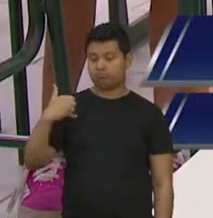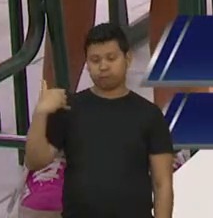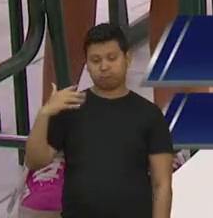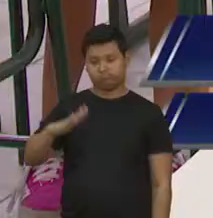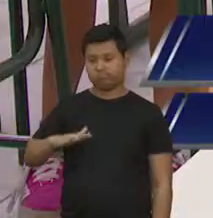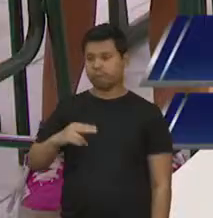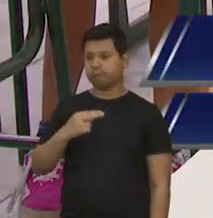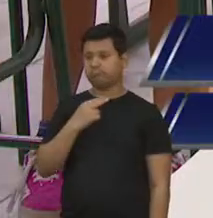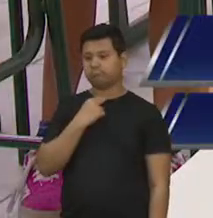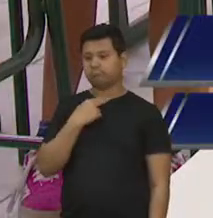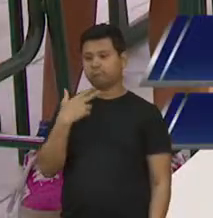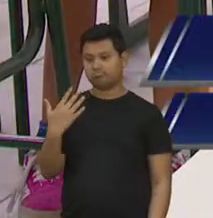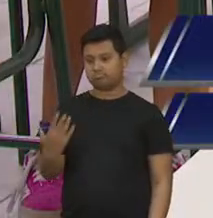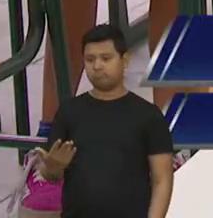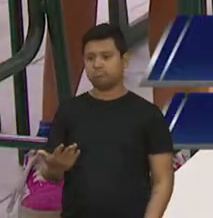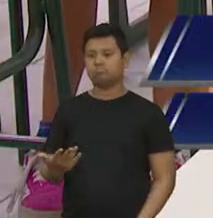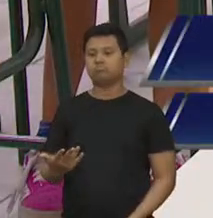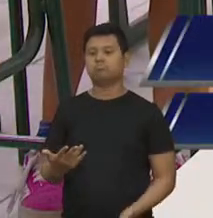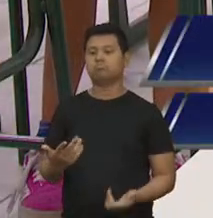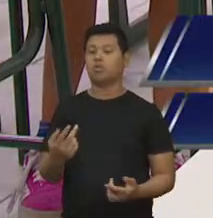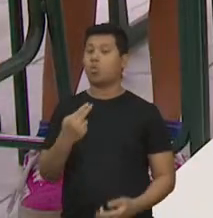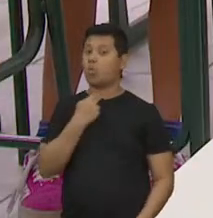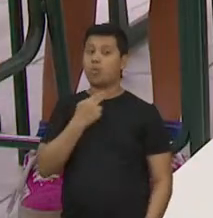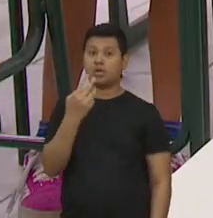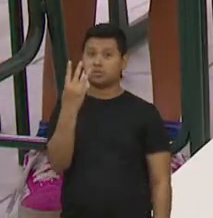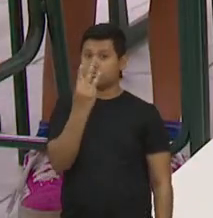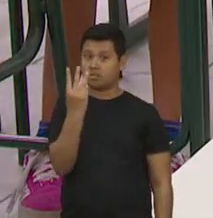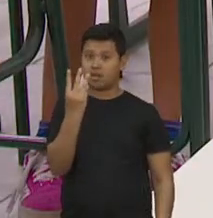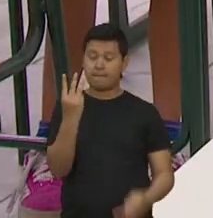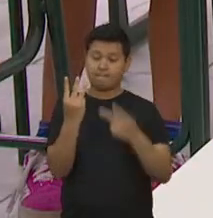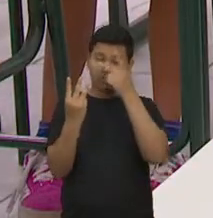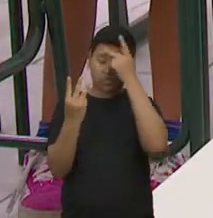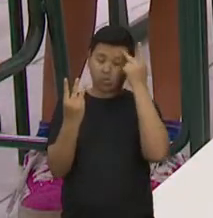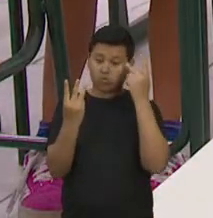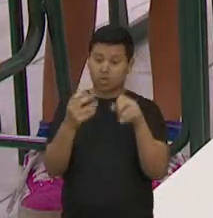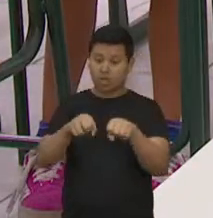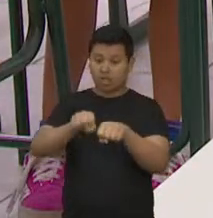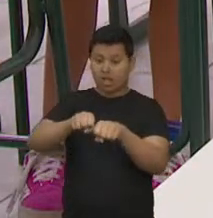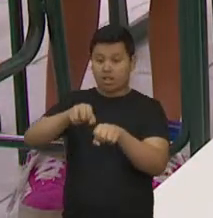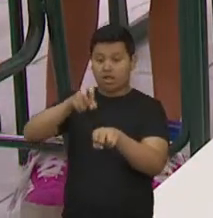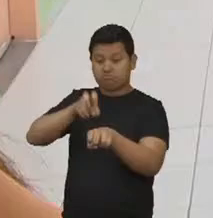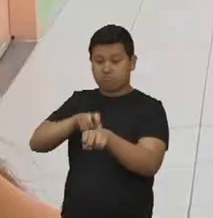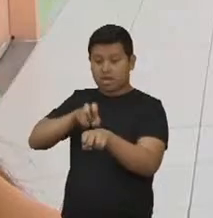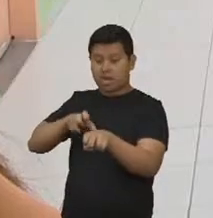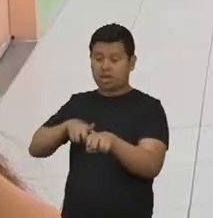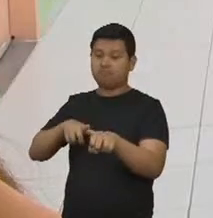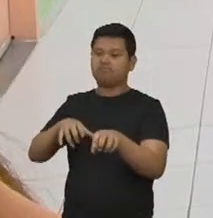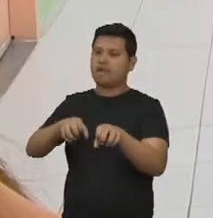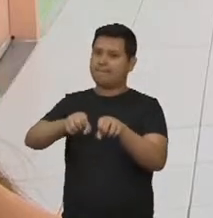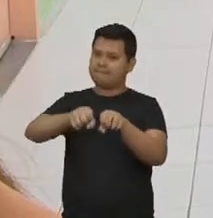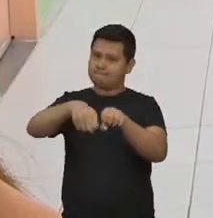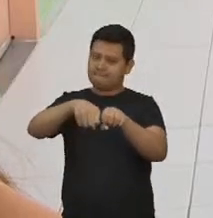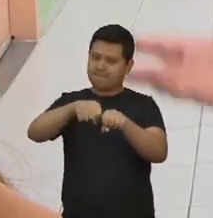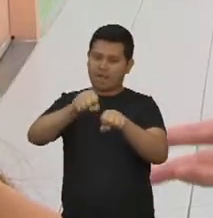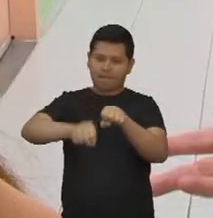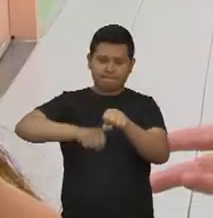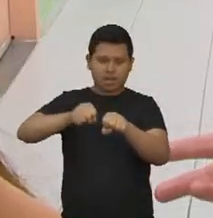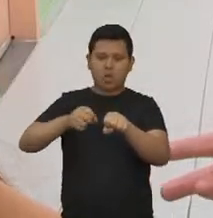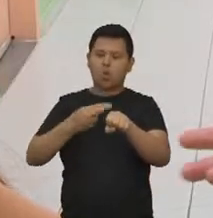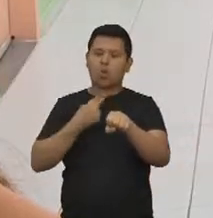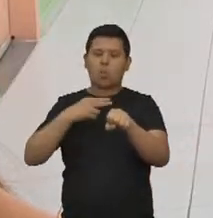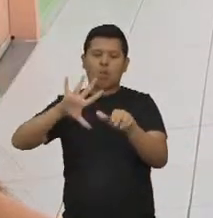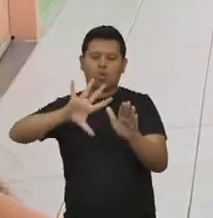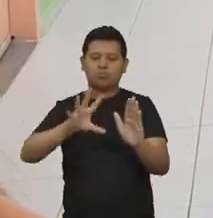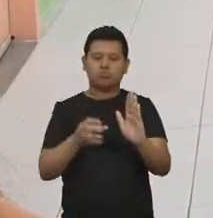né? Não pode 3 pessoas na moto, na bicicleta não pode por motor. Uma coisa sou eu falando para um